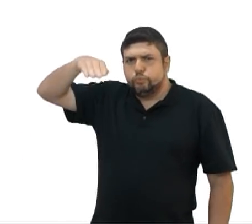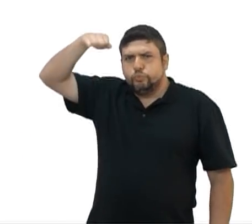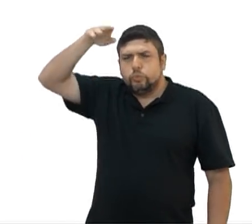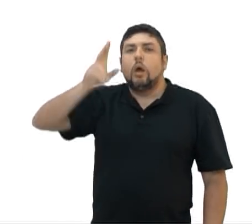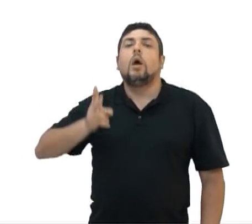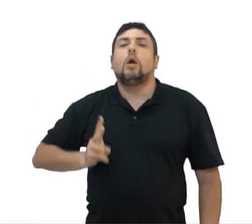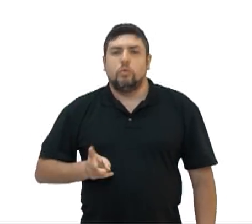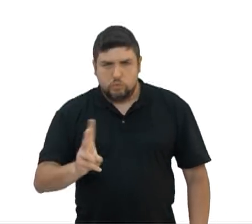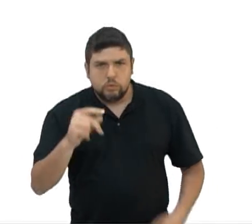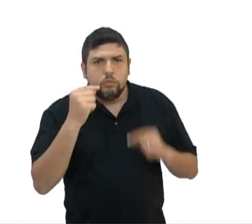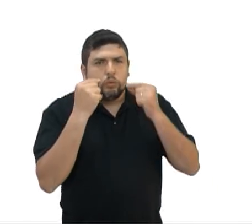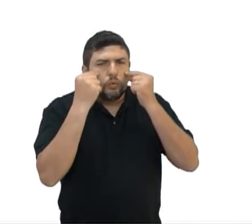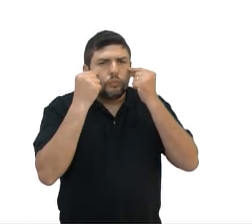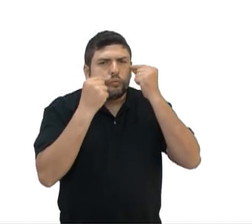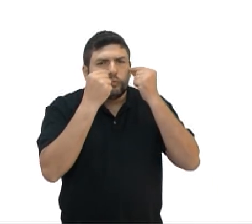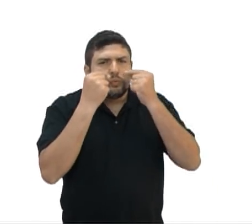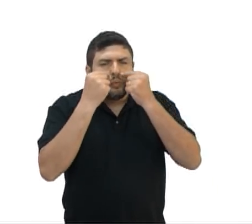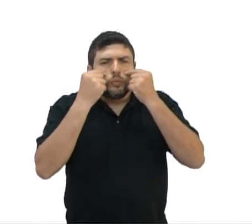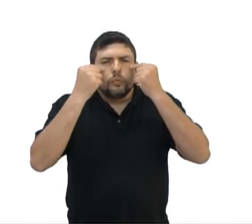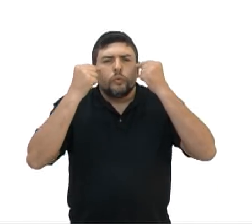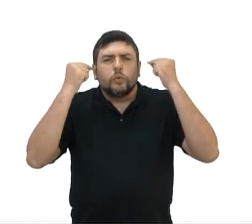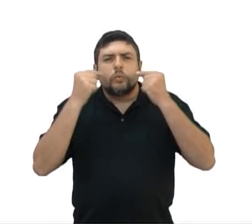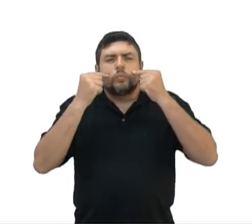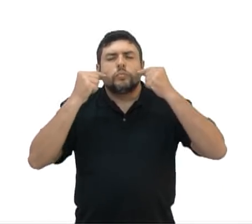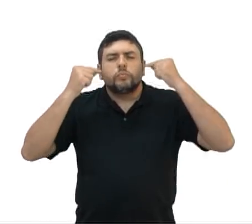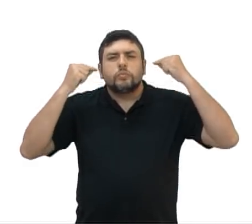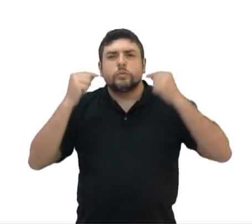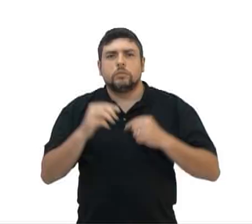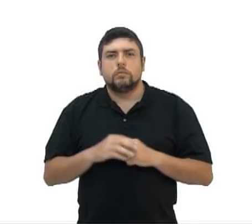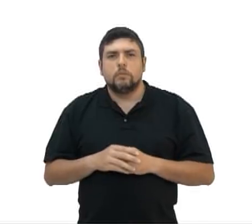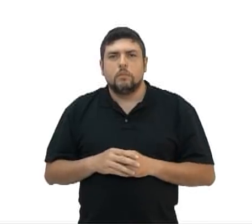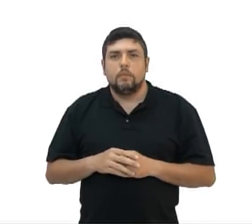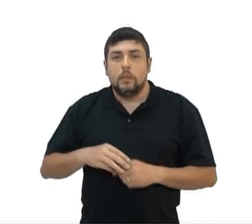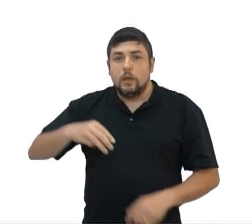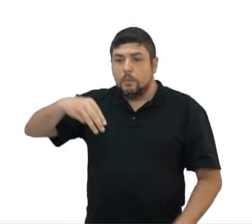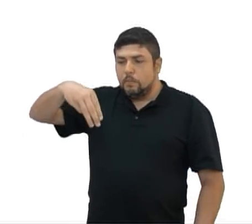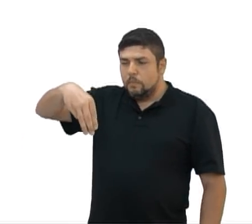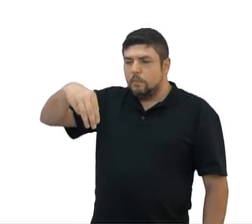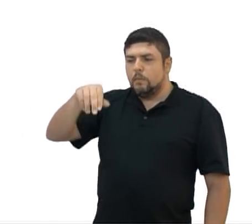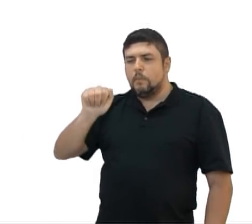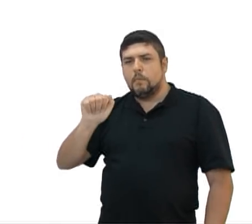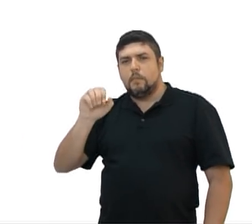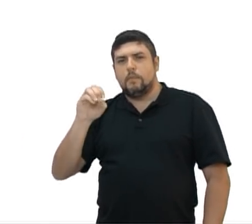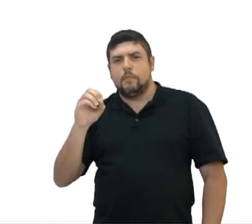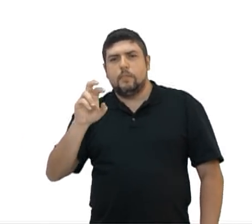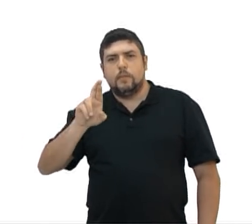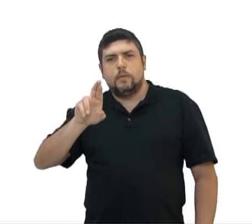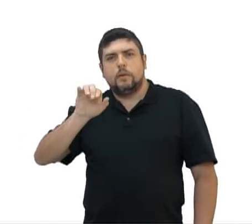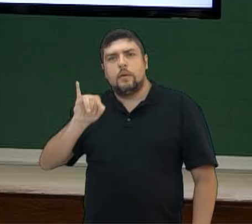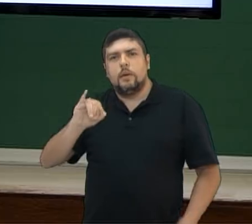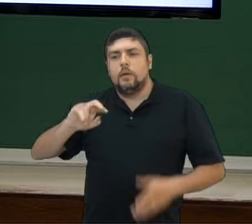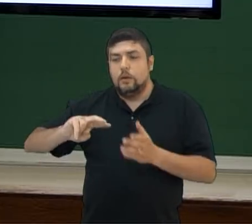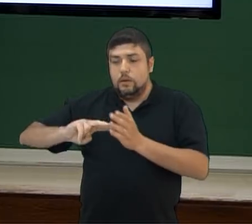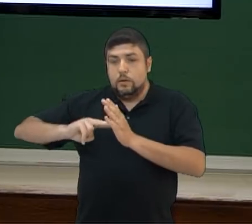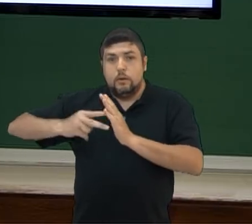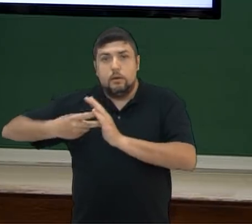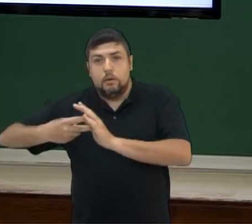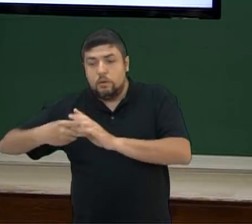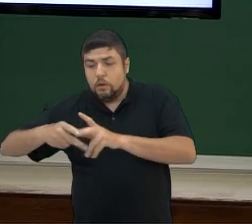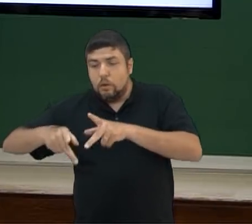são povos nativos da Nova Zelândia e o termo maori significa natural ou original. Eles queriam dizer que eles